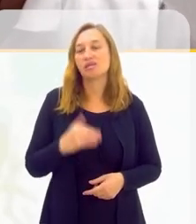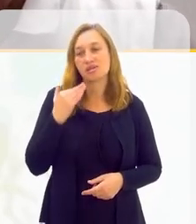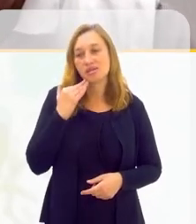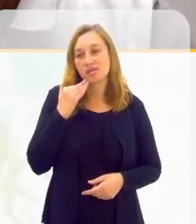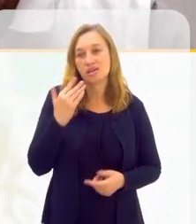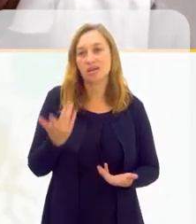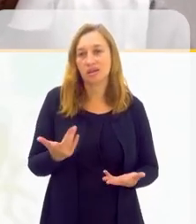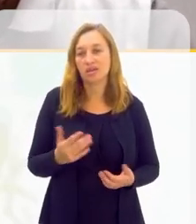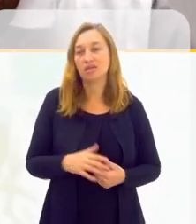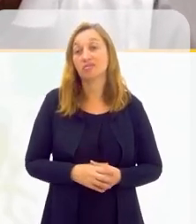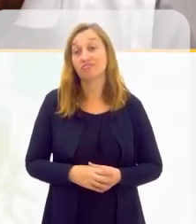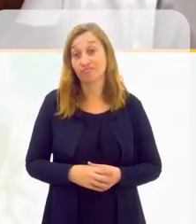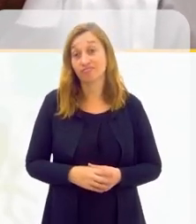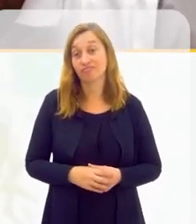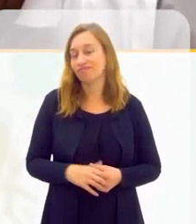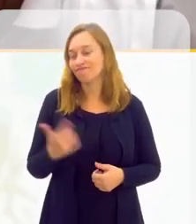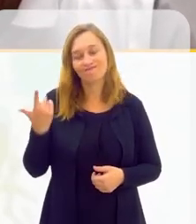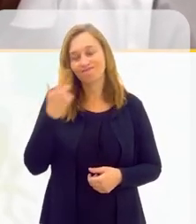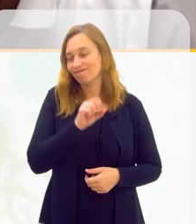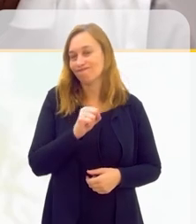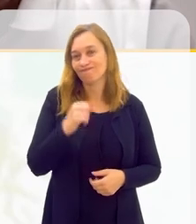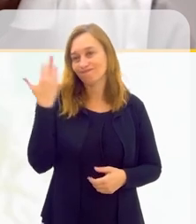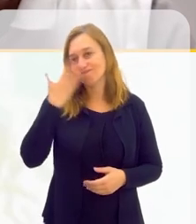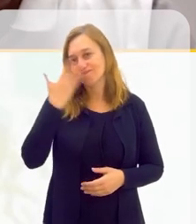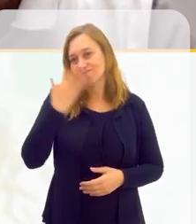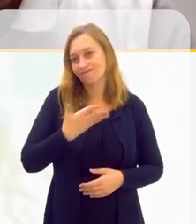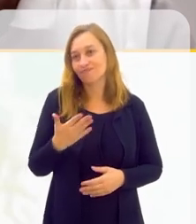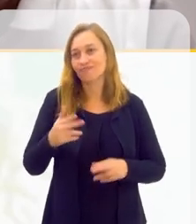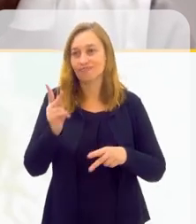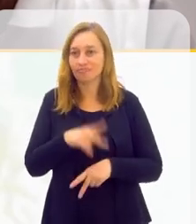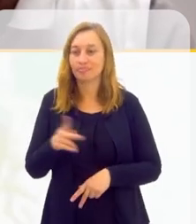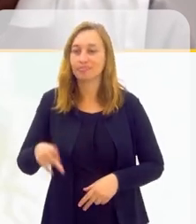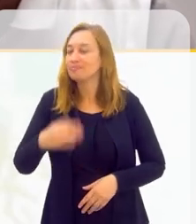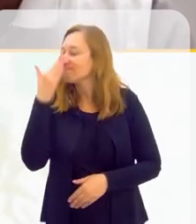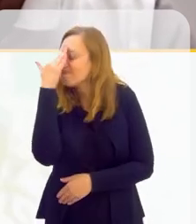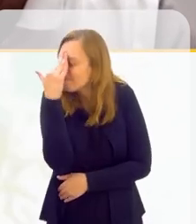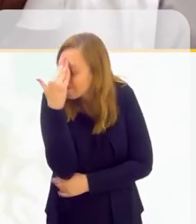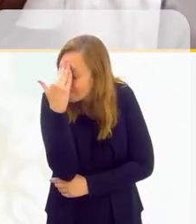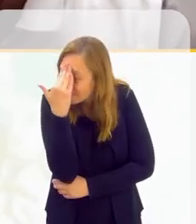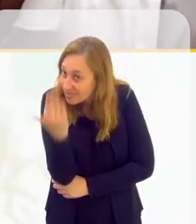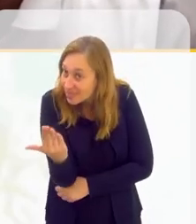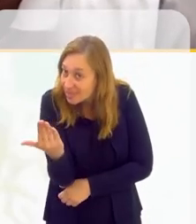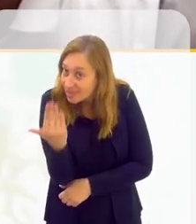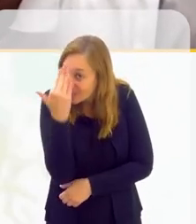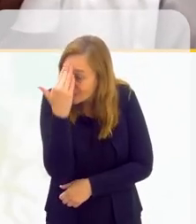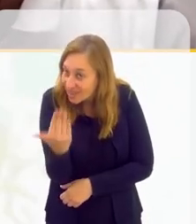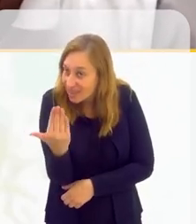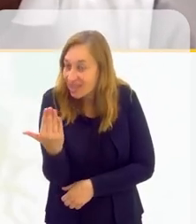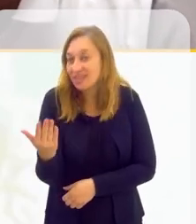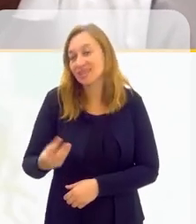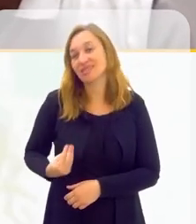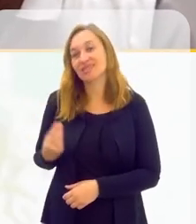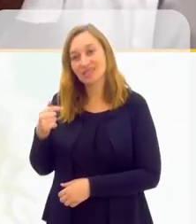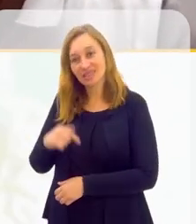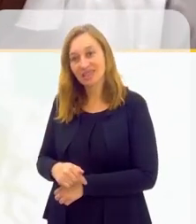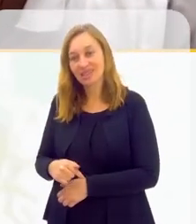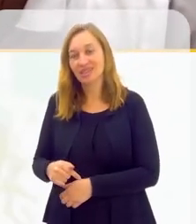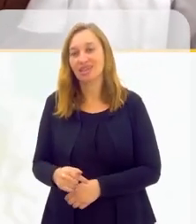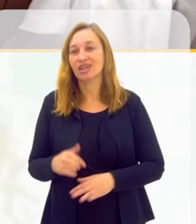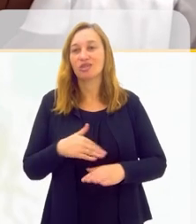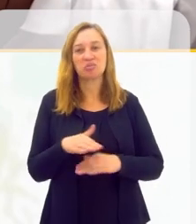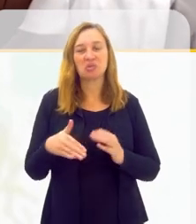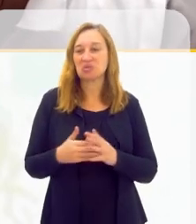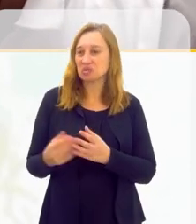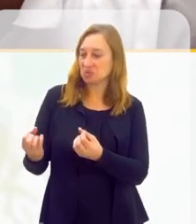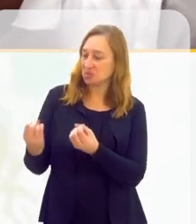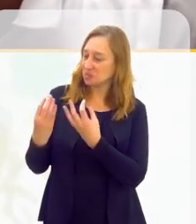ao longo dos anos, não consegue mais enxergar. Professor, Sem dúvida. muitíssimo obrigada pela sua participação aqui no programa,